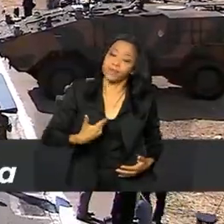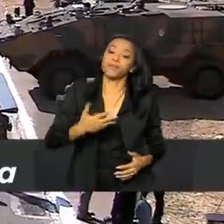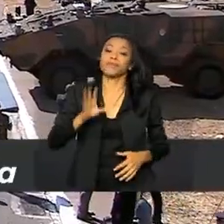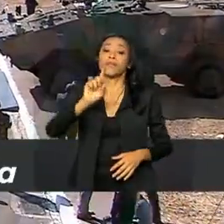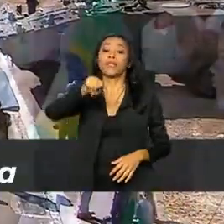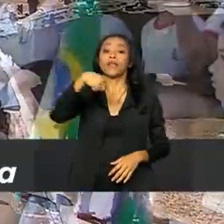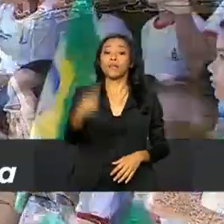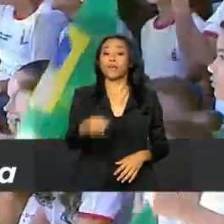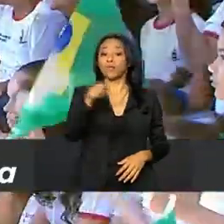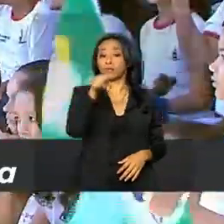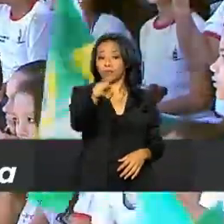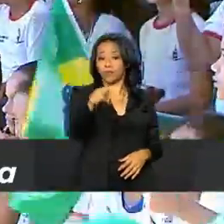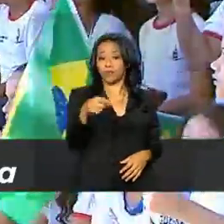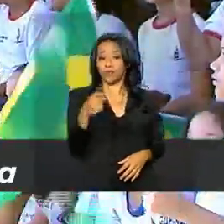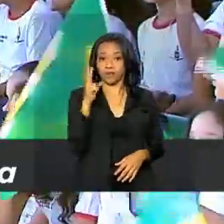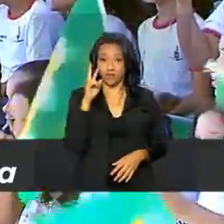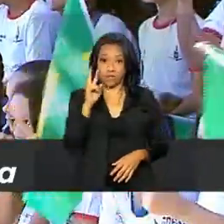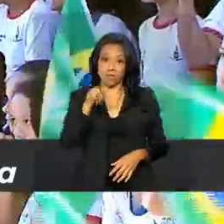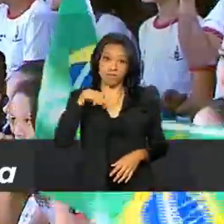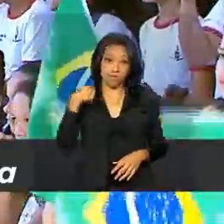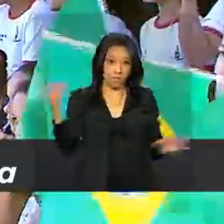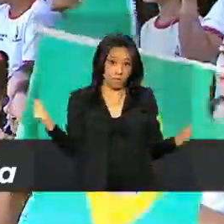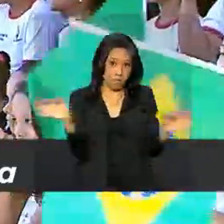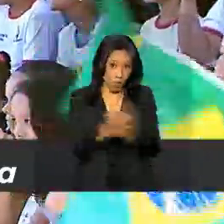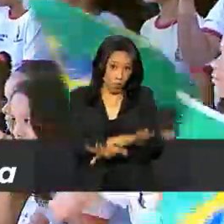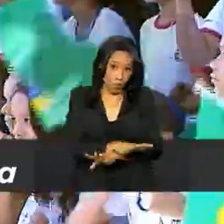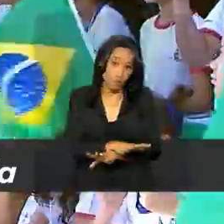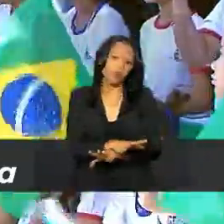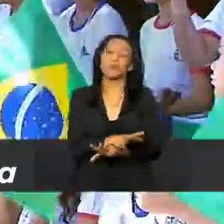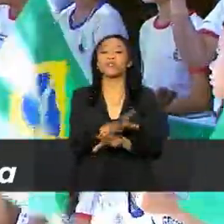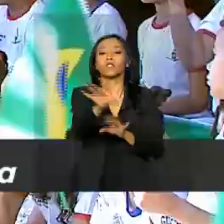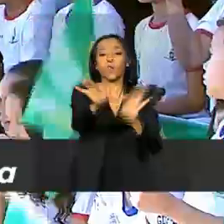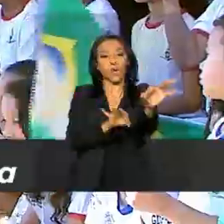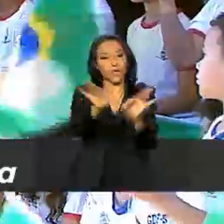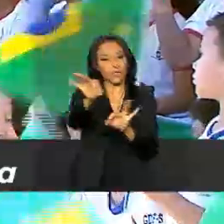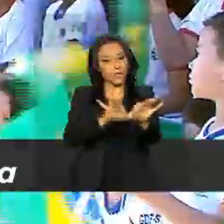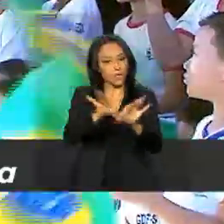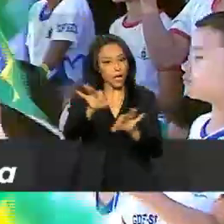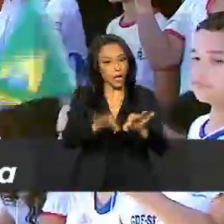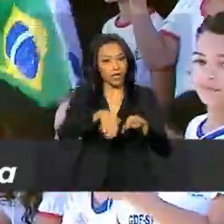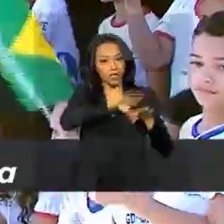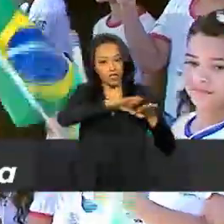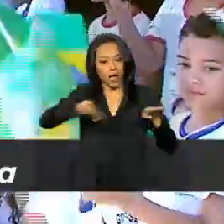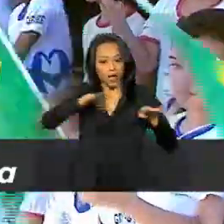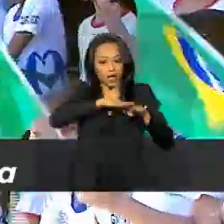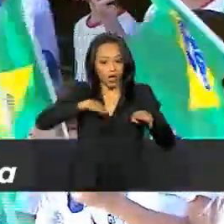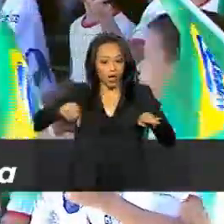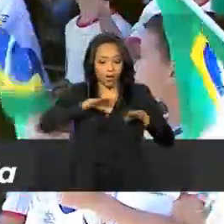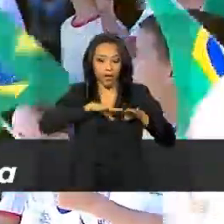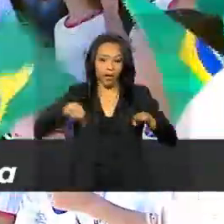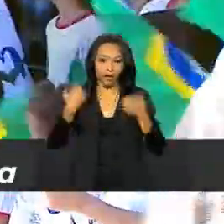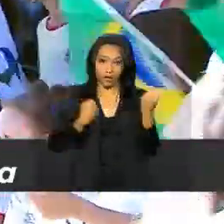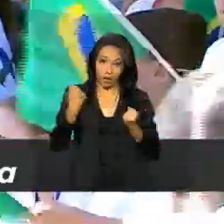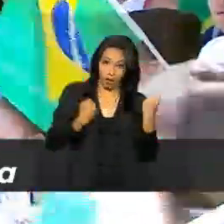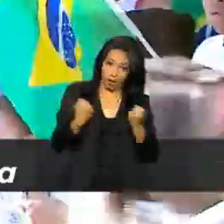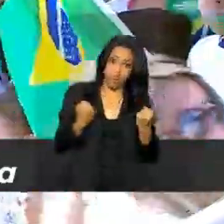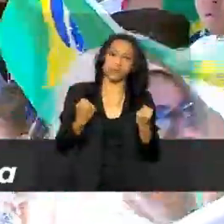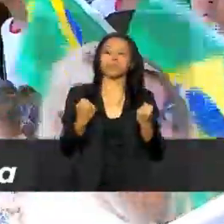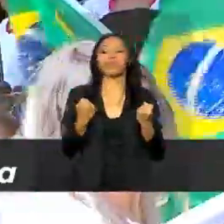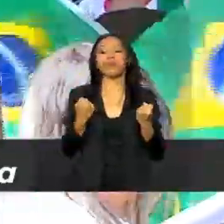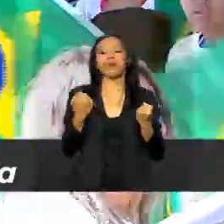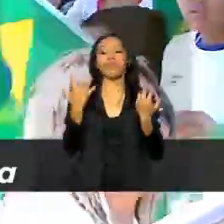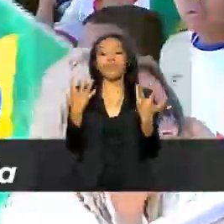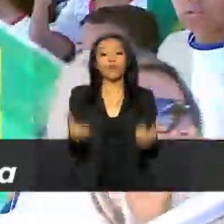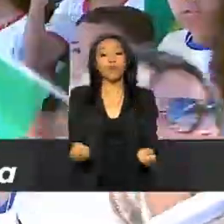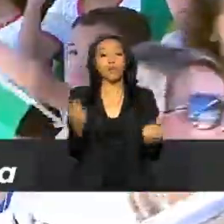fundo, depois que as viaturas se posicionarem do Estado-Maior, nós vamos ver a aproximação da Liga